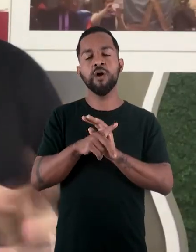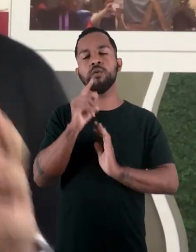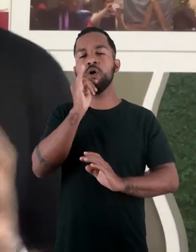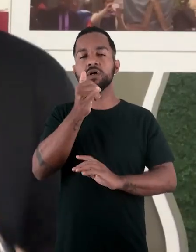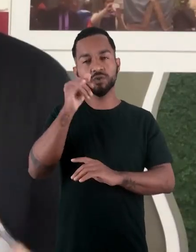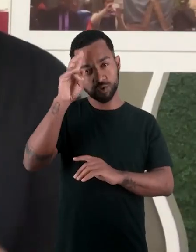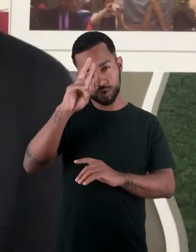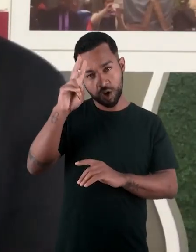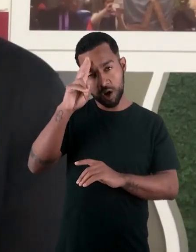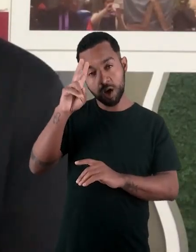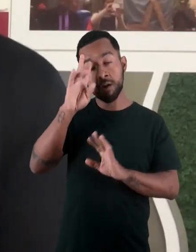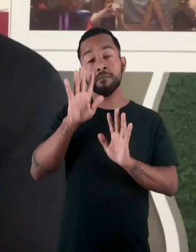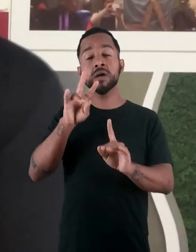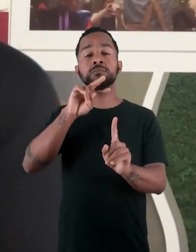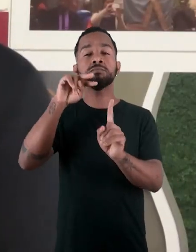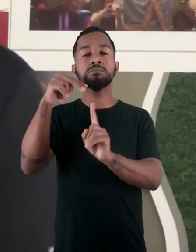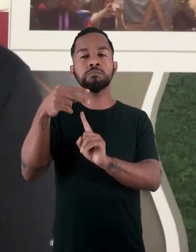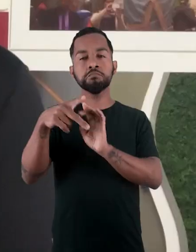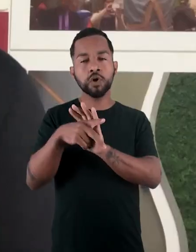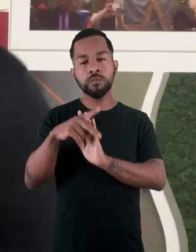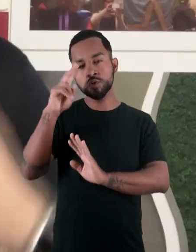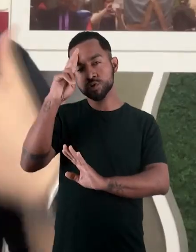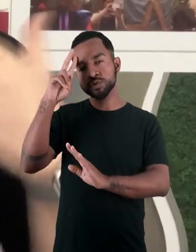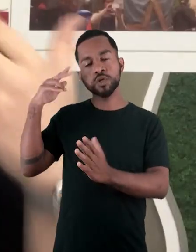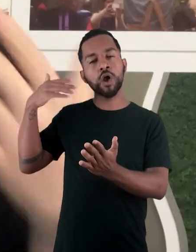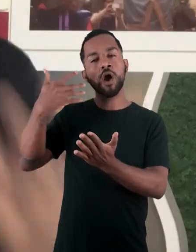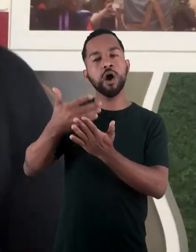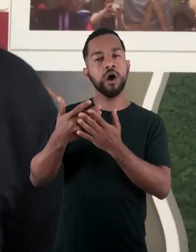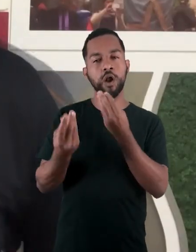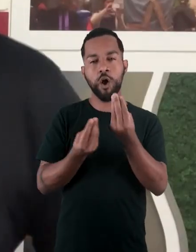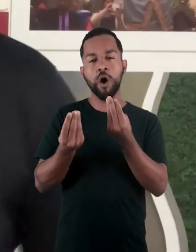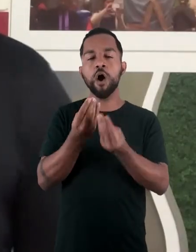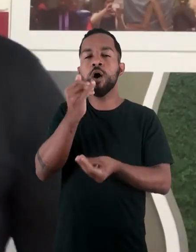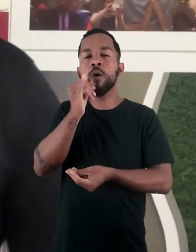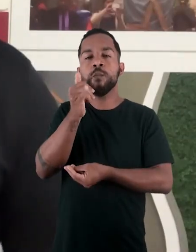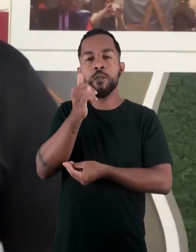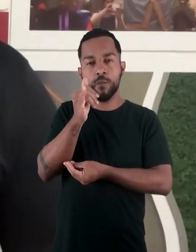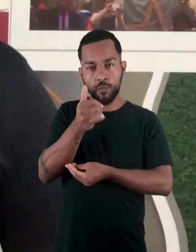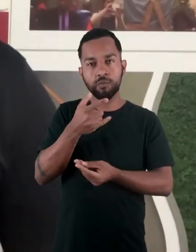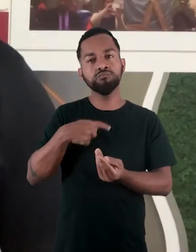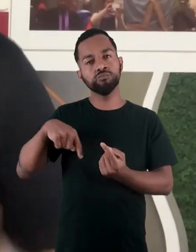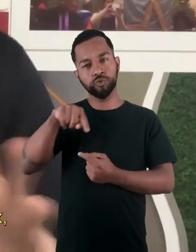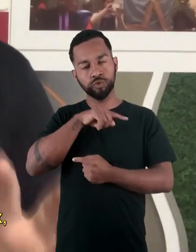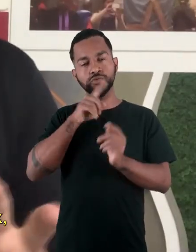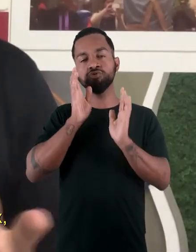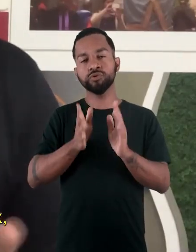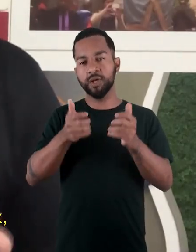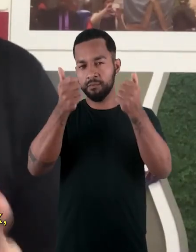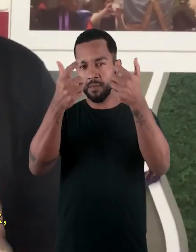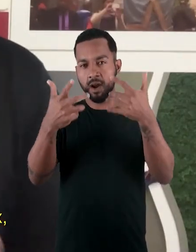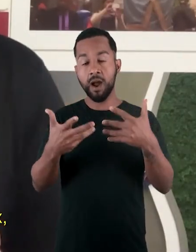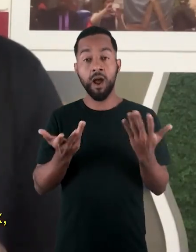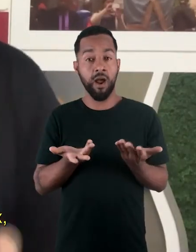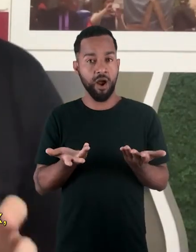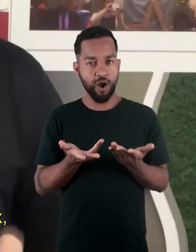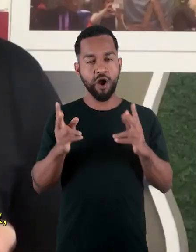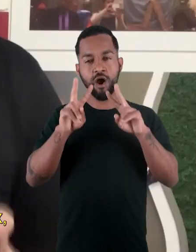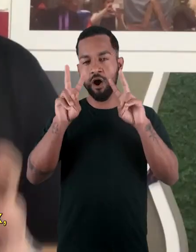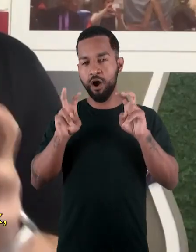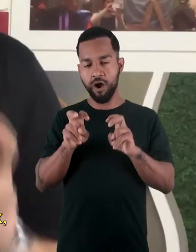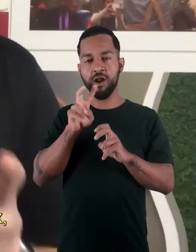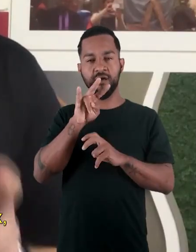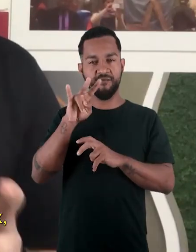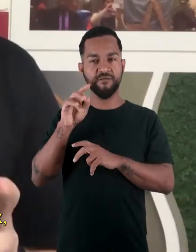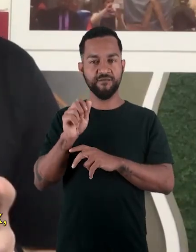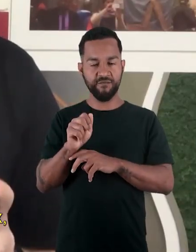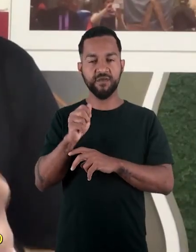história, olhando para a origem histórica de fato de onde veio a contação. A gente já olhou um pouco para isso e nesse caso agora no Via Cultural Mix, o